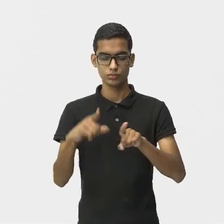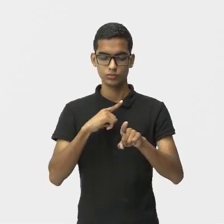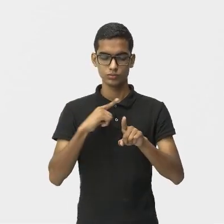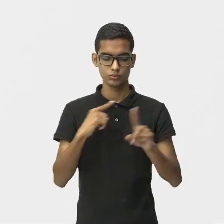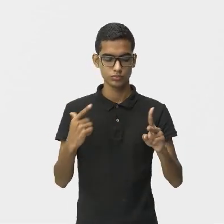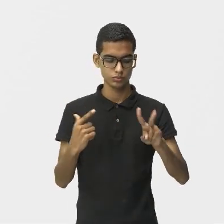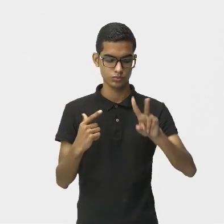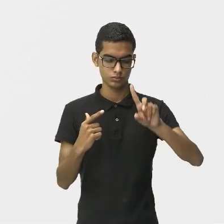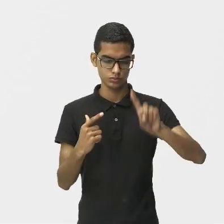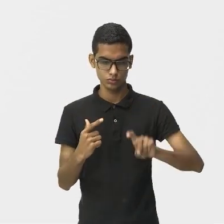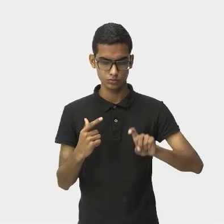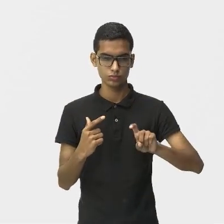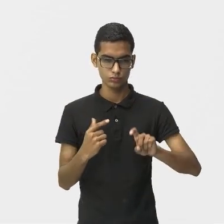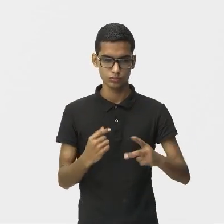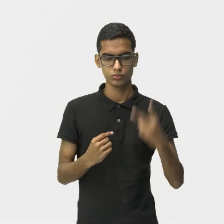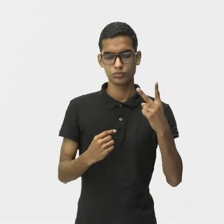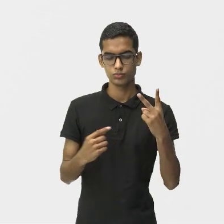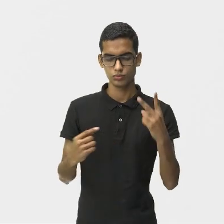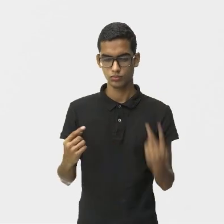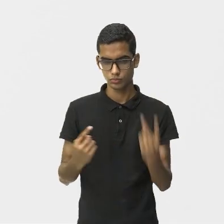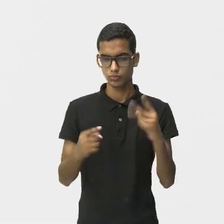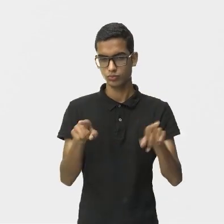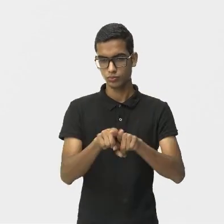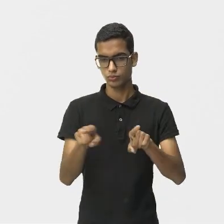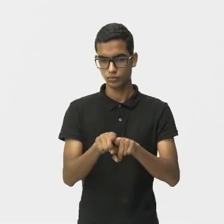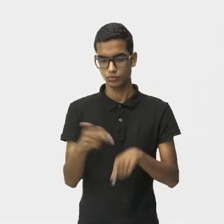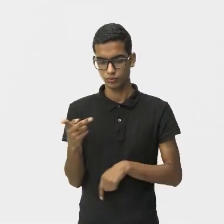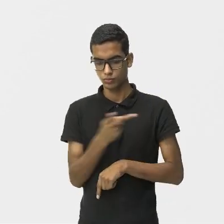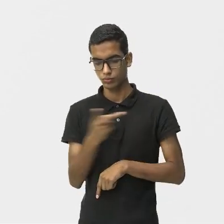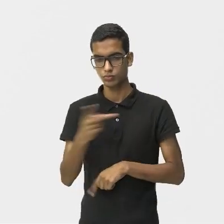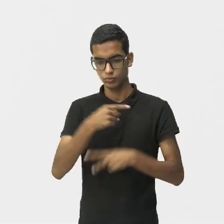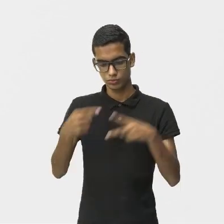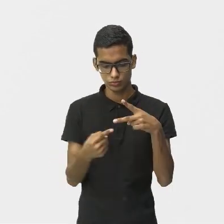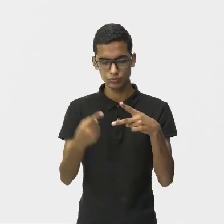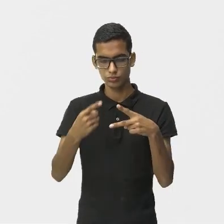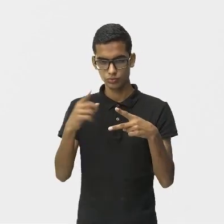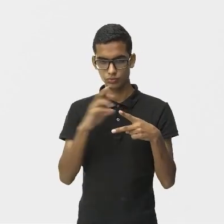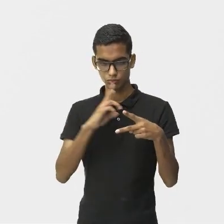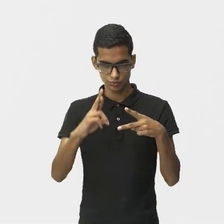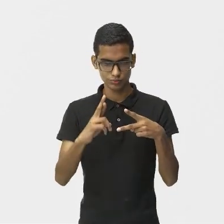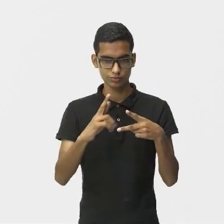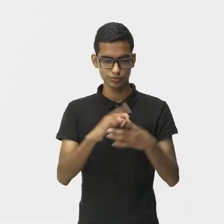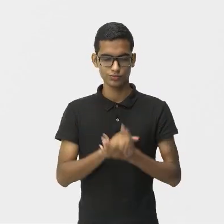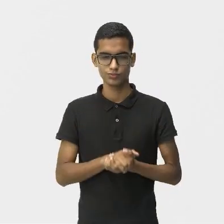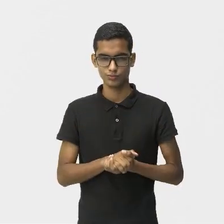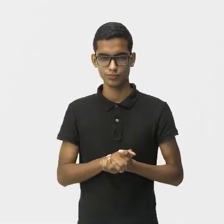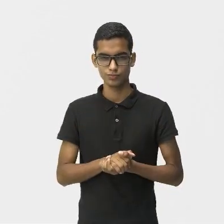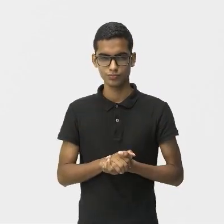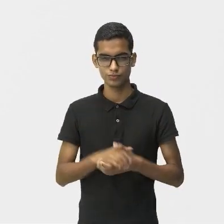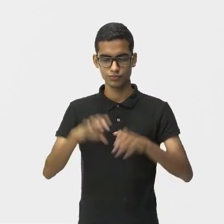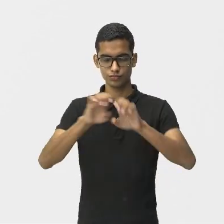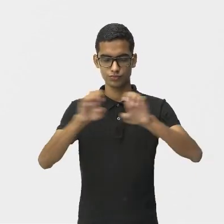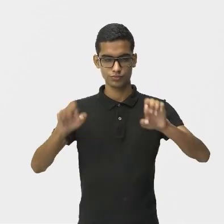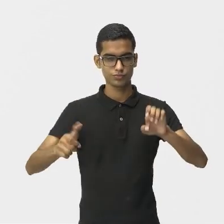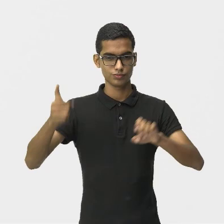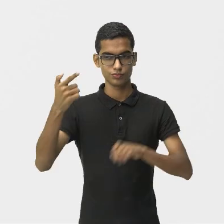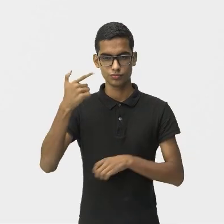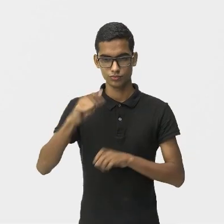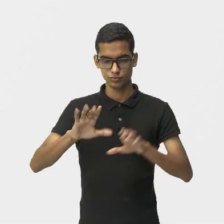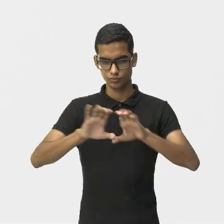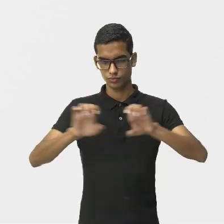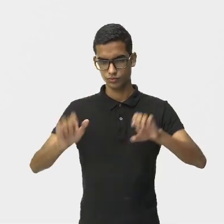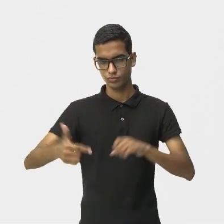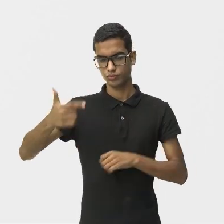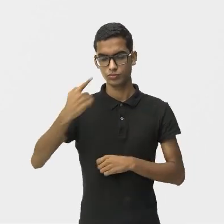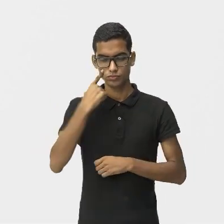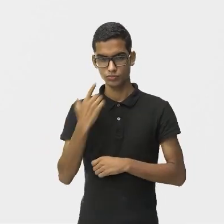para x2, tudo bem? Eu vou ter as duas respostas dessa equação do segundo grau. Vou